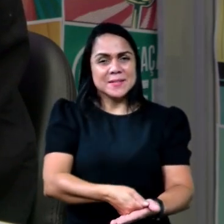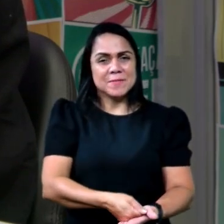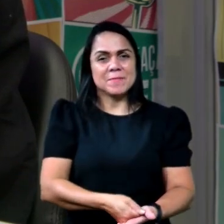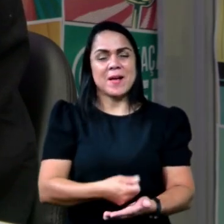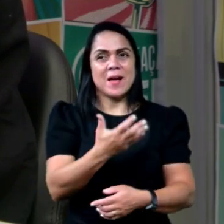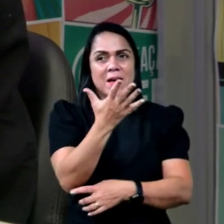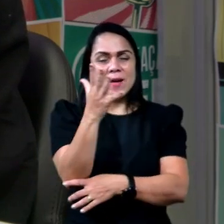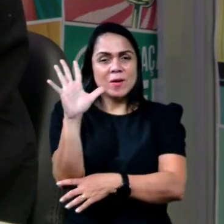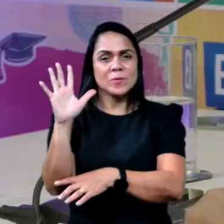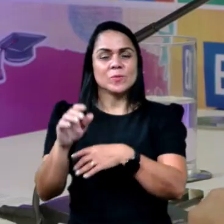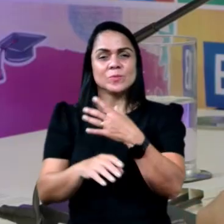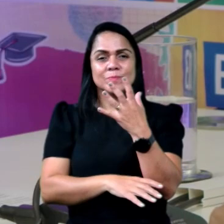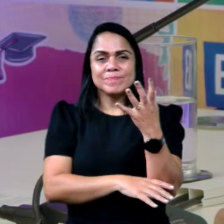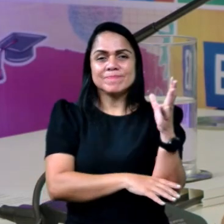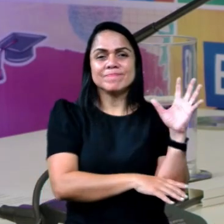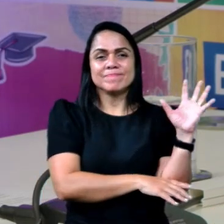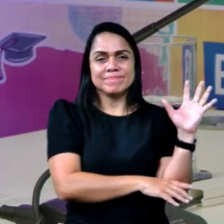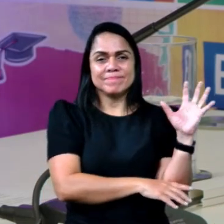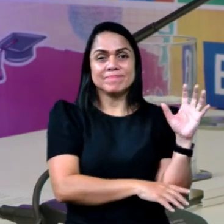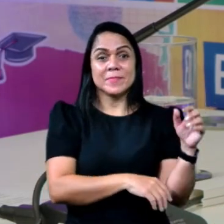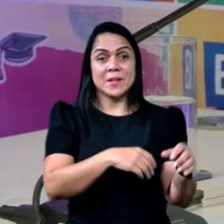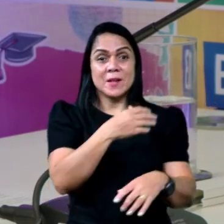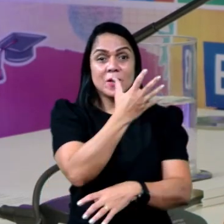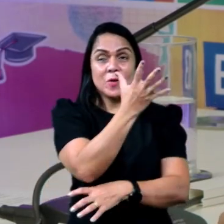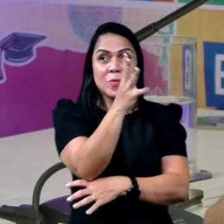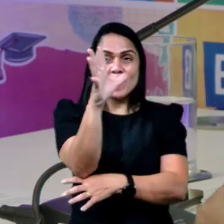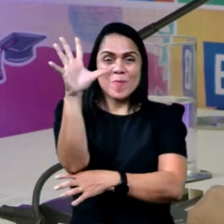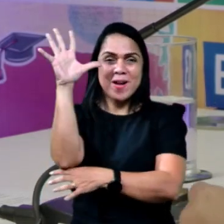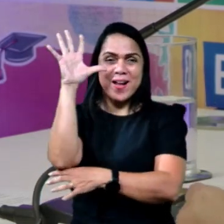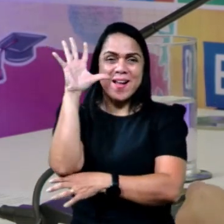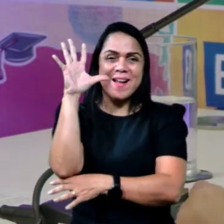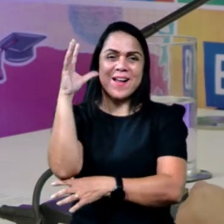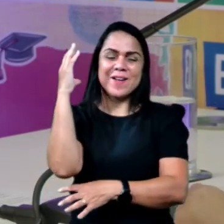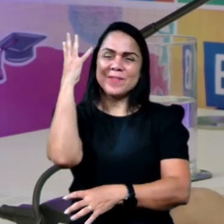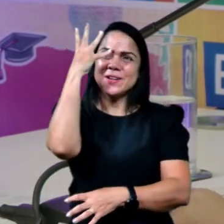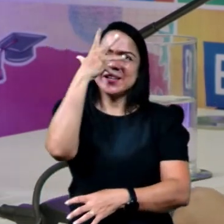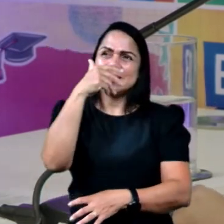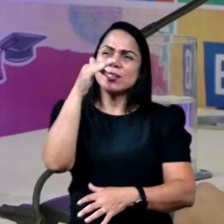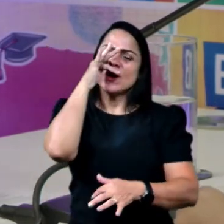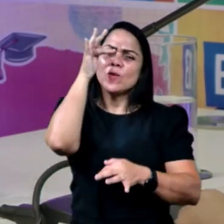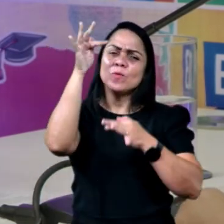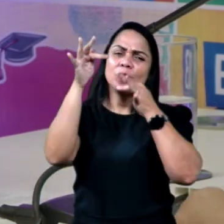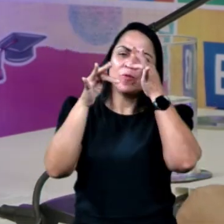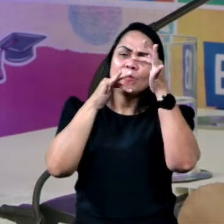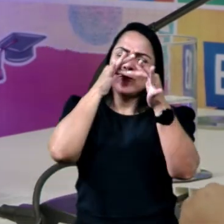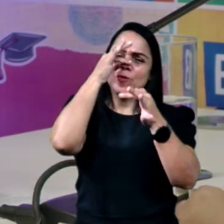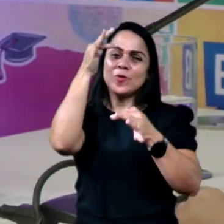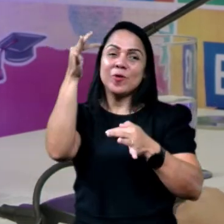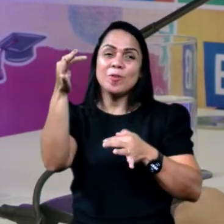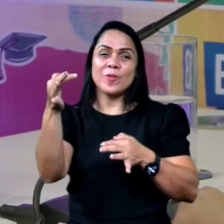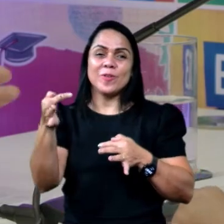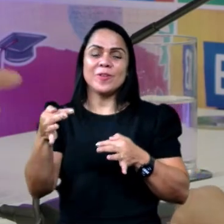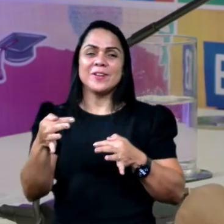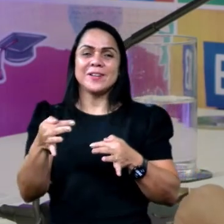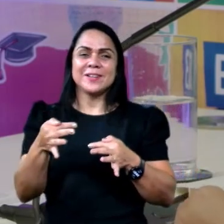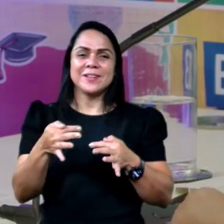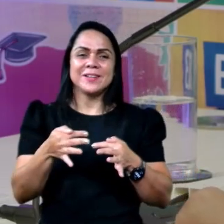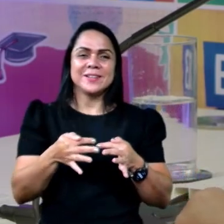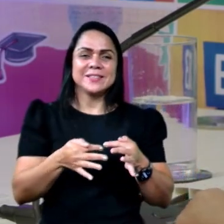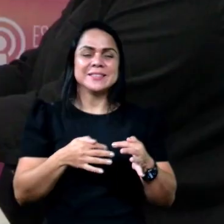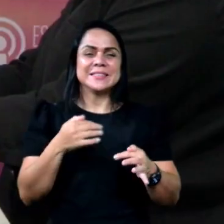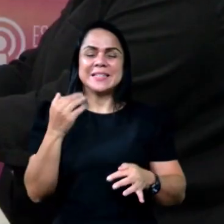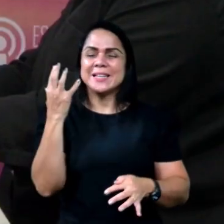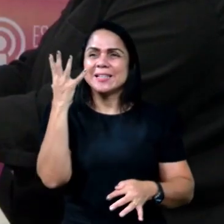Para quem não sabe, é uma árvore linda que nós temos. Maravilhosa. Que cheia de flores, e a flor dela tem... É a flor mais bonita, né,